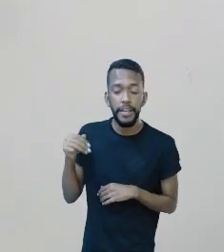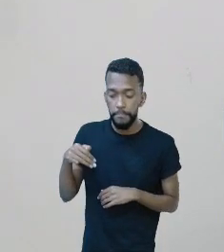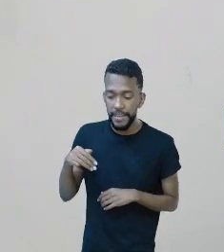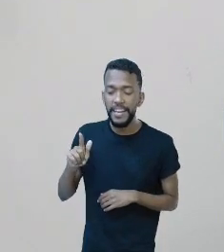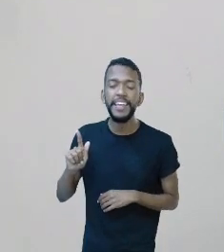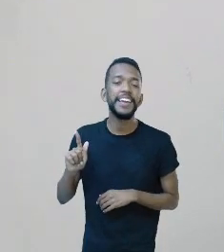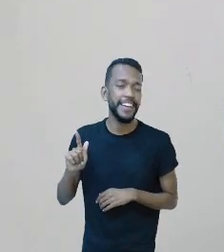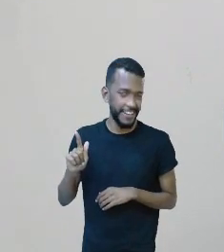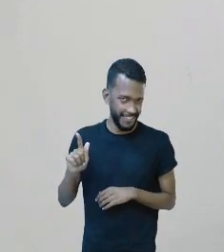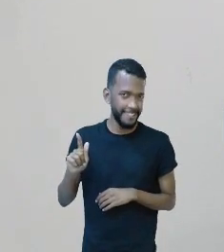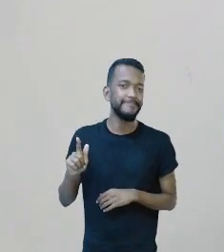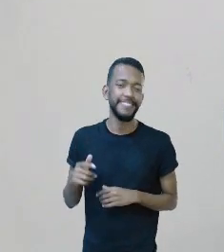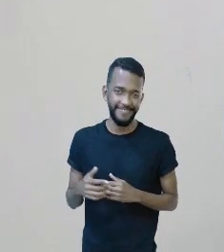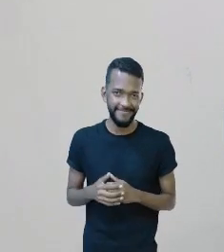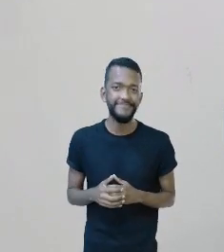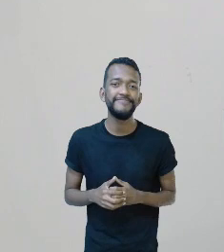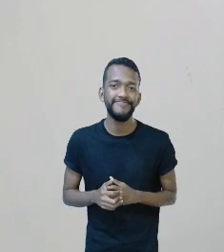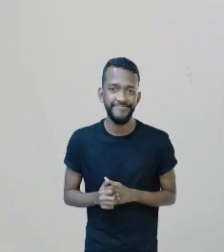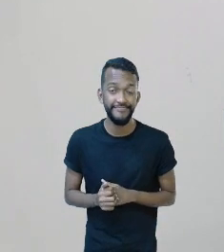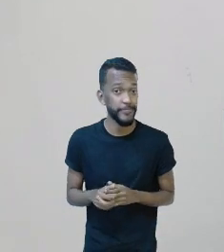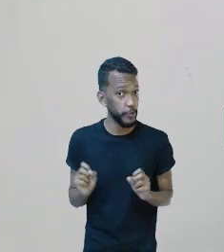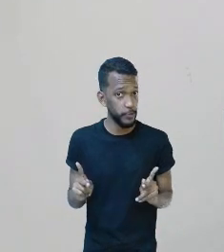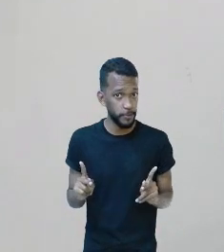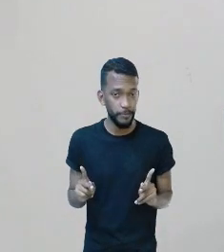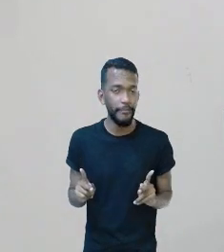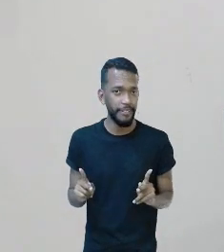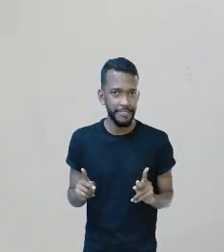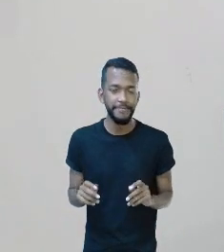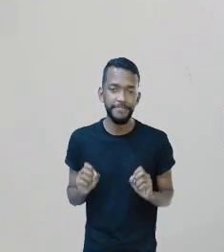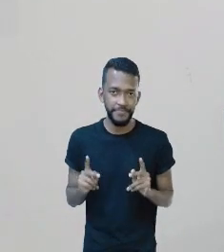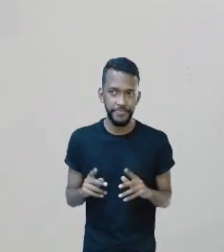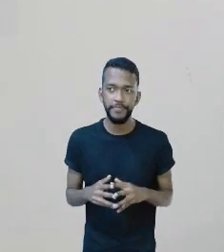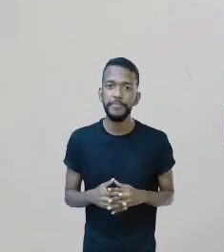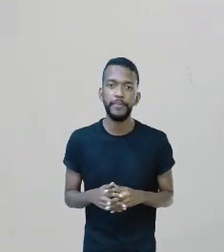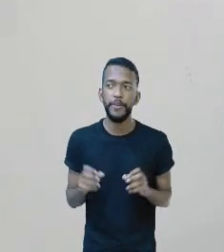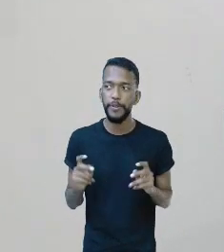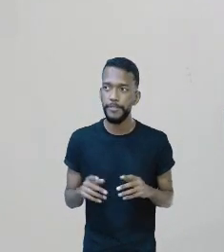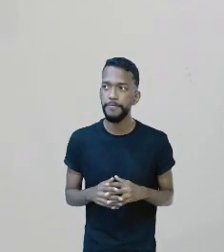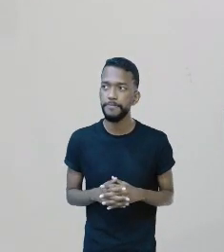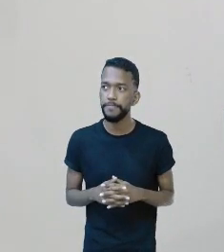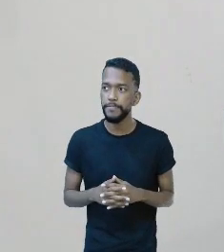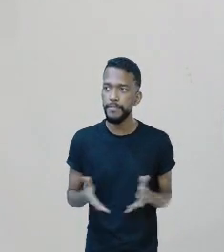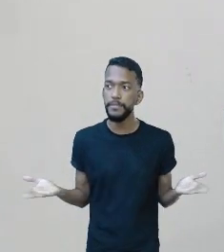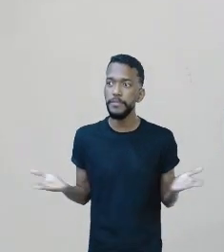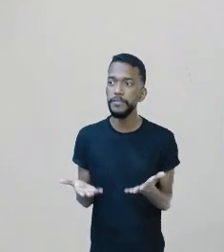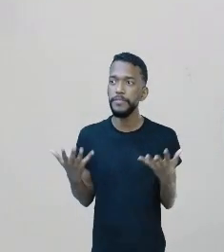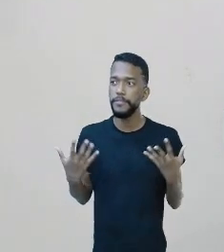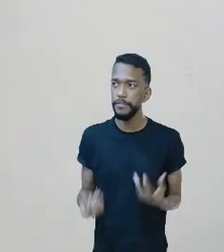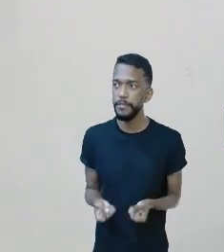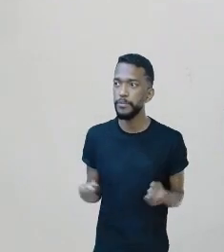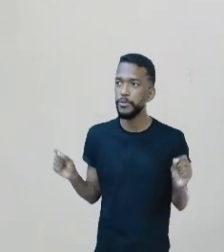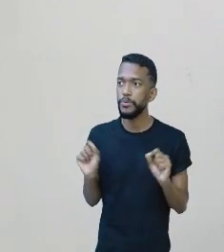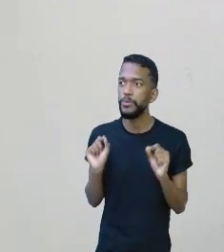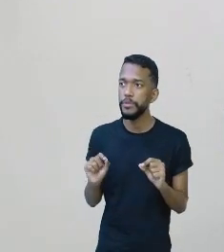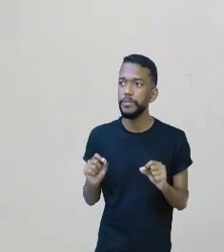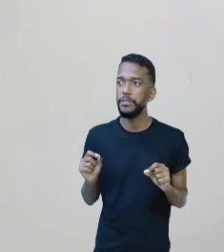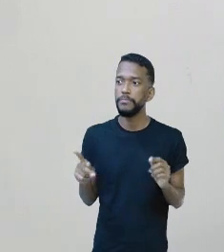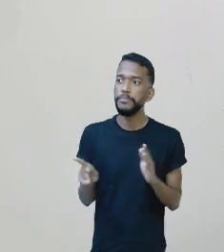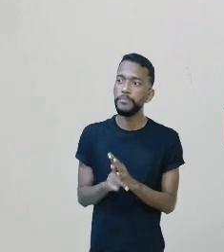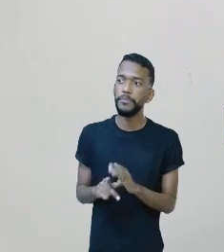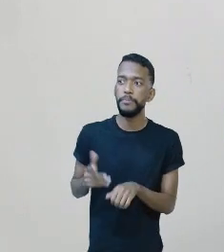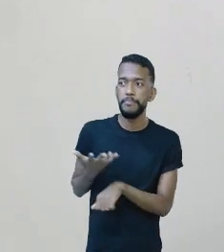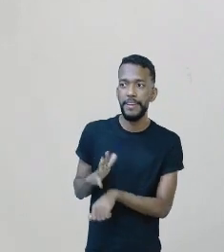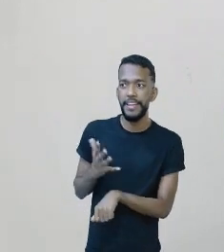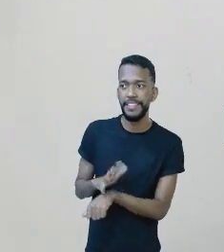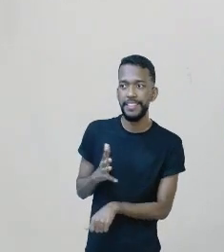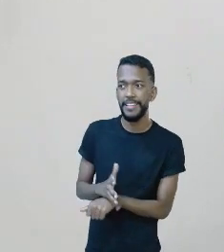o miligrama. Tudo bem até aí? Beleza. Agora a gente vai para a